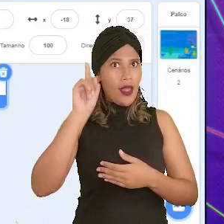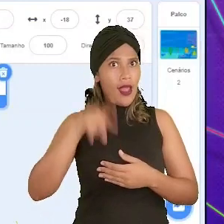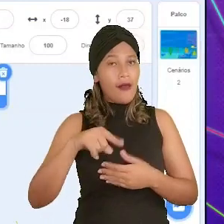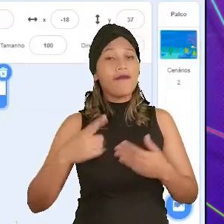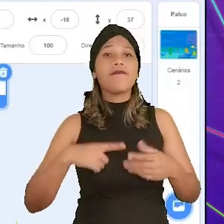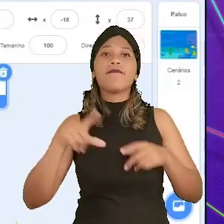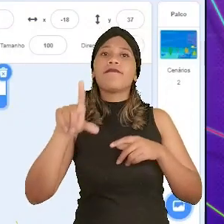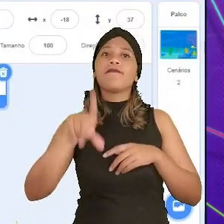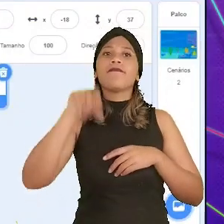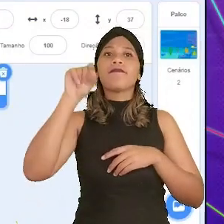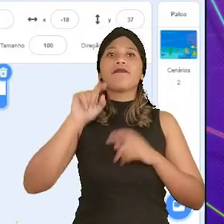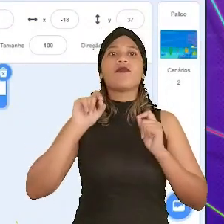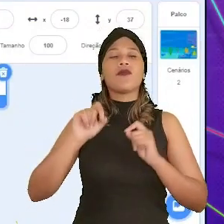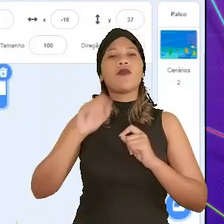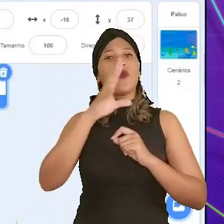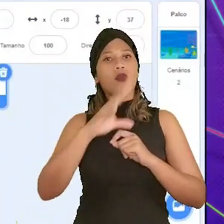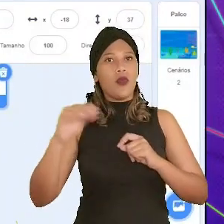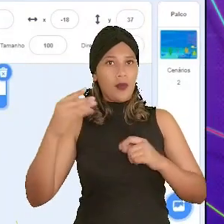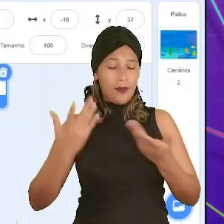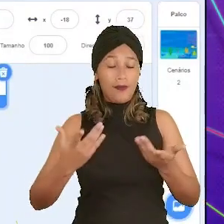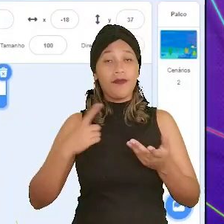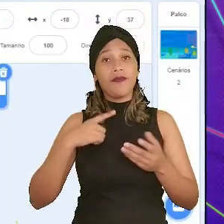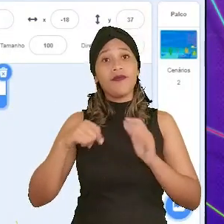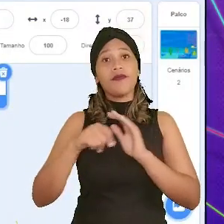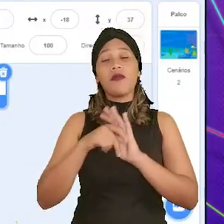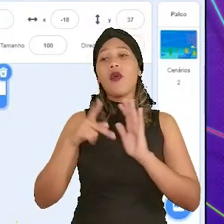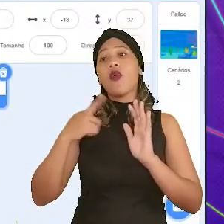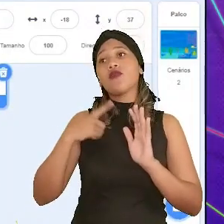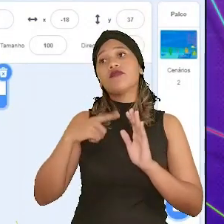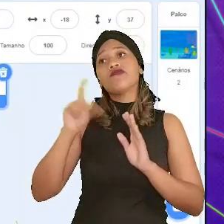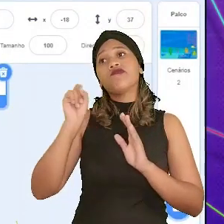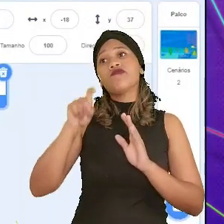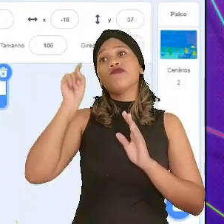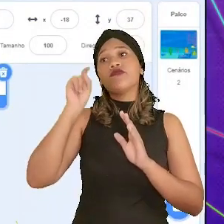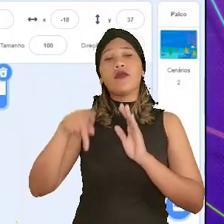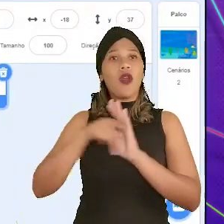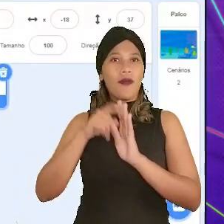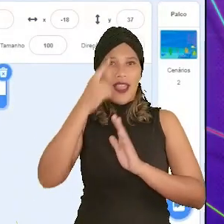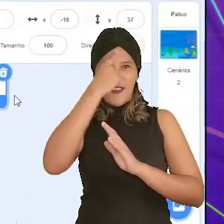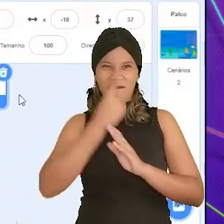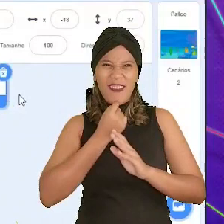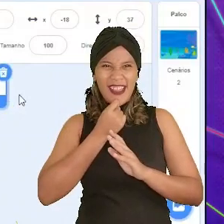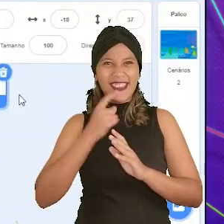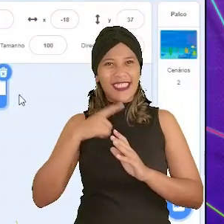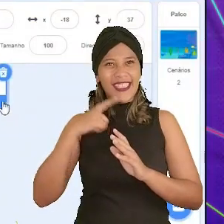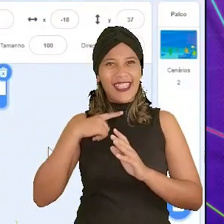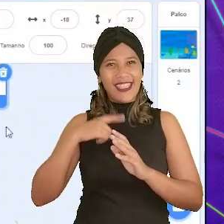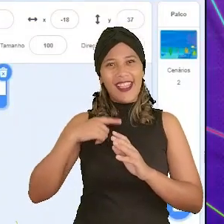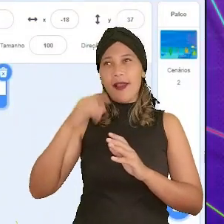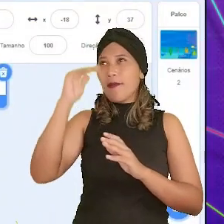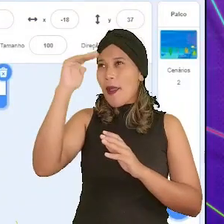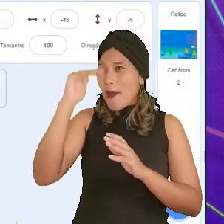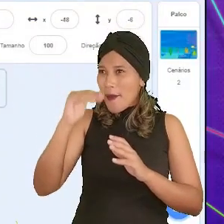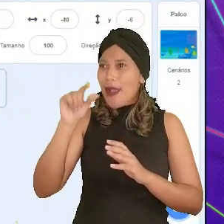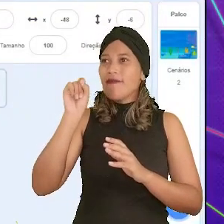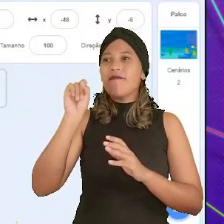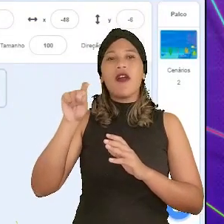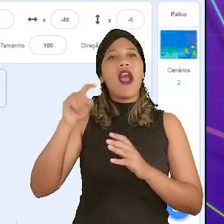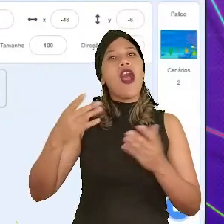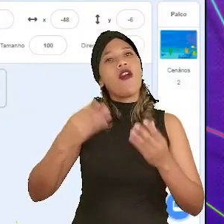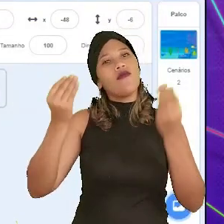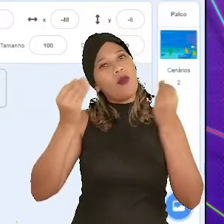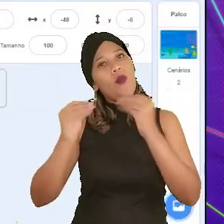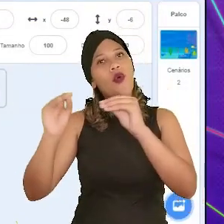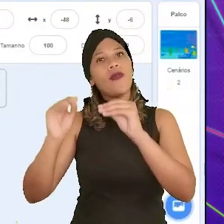importante. Vamos selecionar o ator do polvo. Para isso, basta a gente clicar na imagem dele no canto dos atores. E